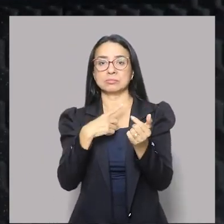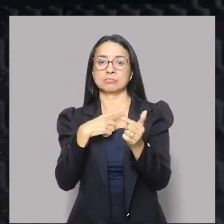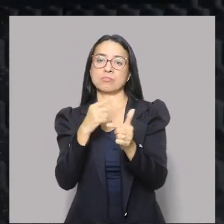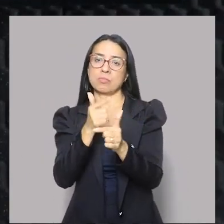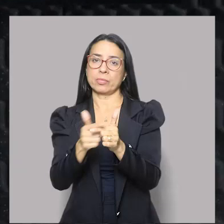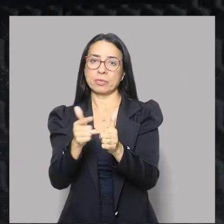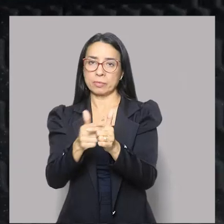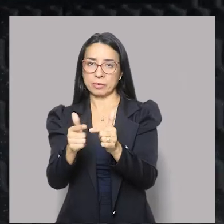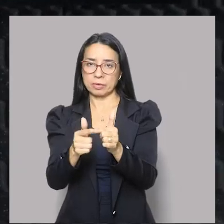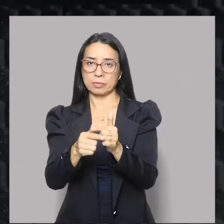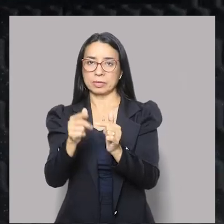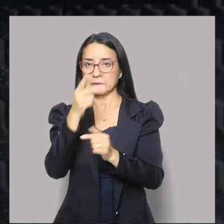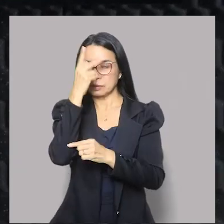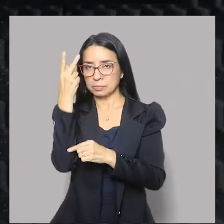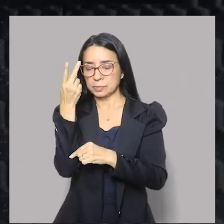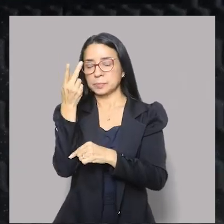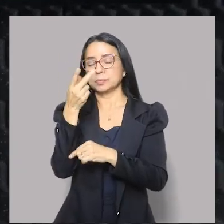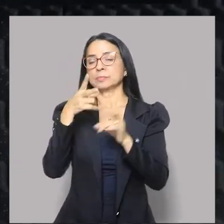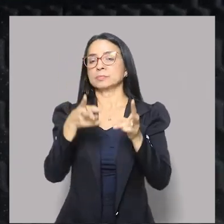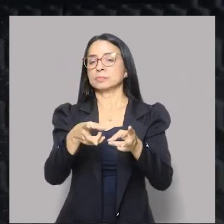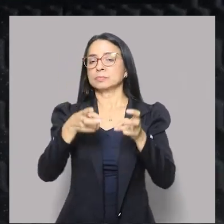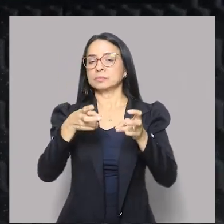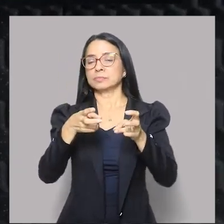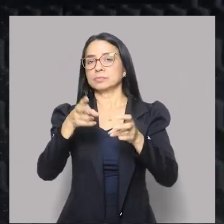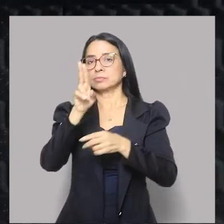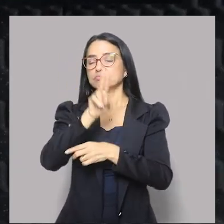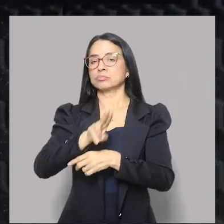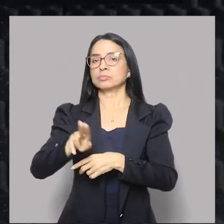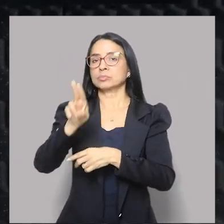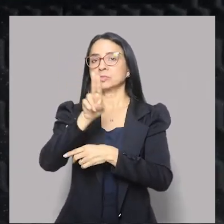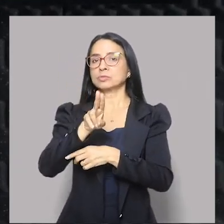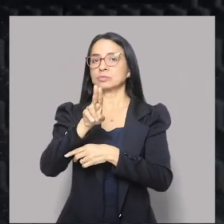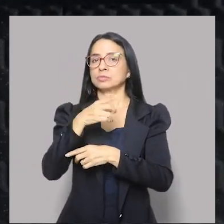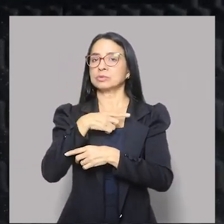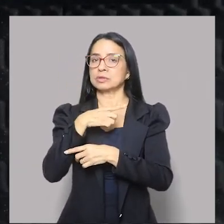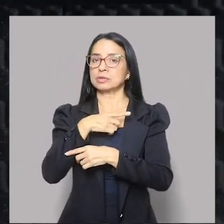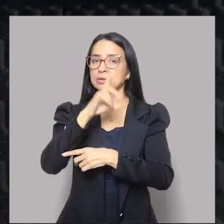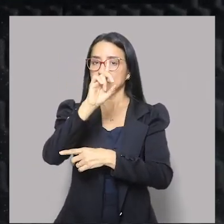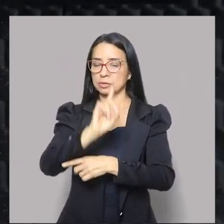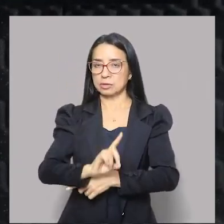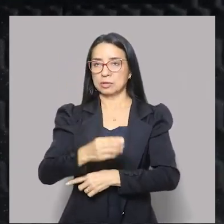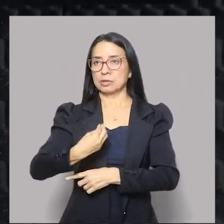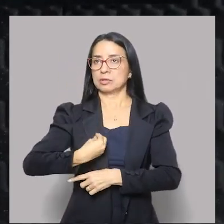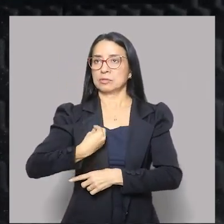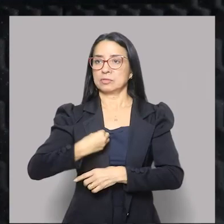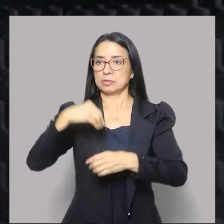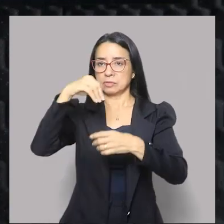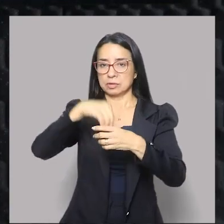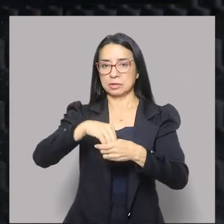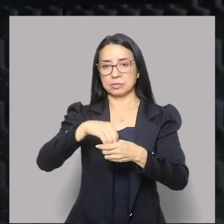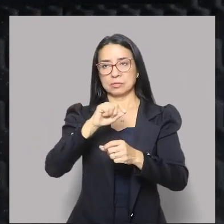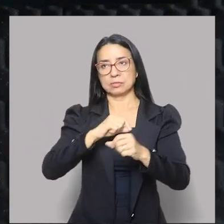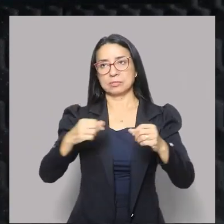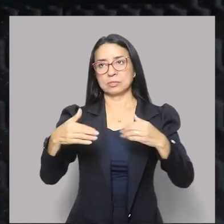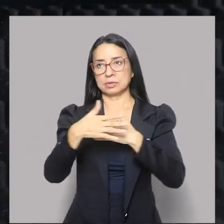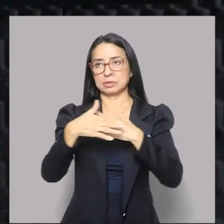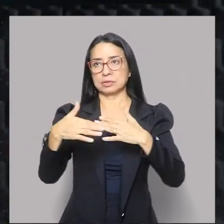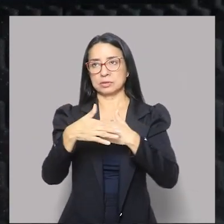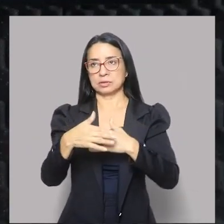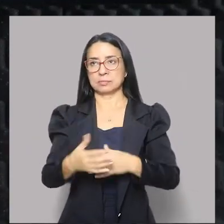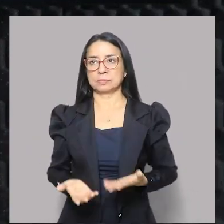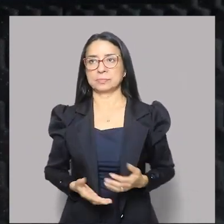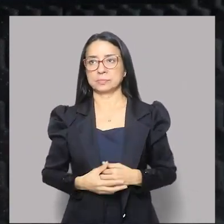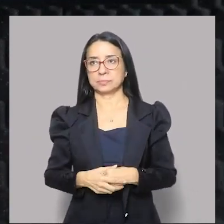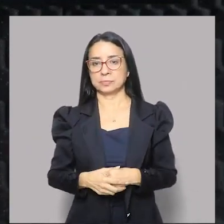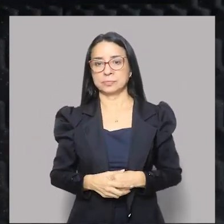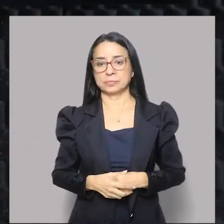para que o indivíduo adquira, usufrua esse direito de viver dentro de uma cidade, que é o direito à